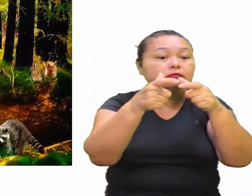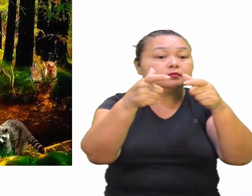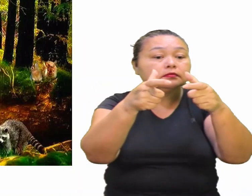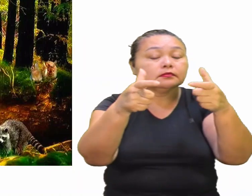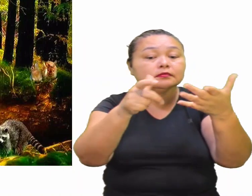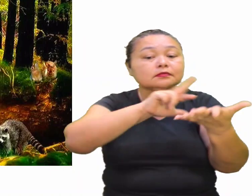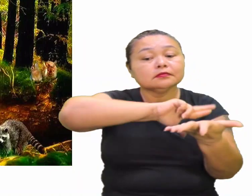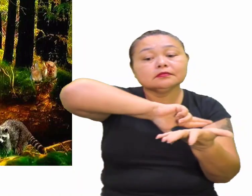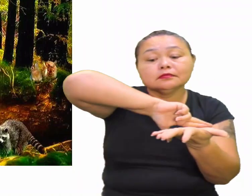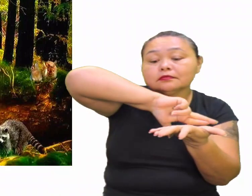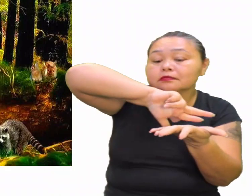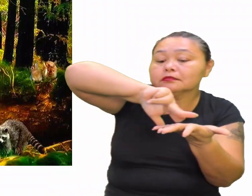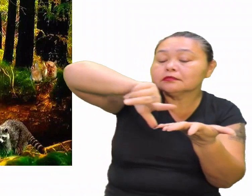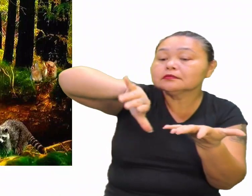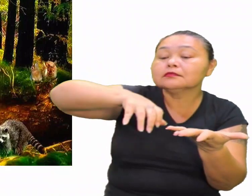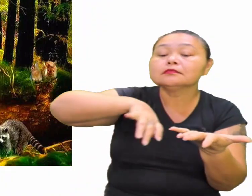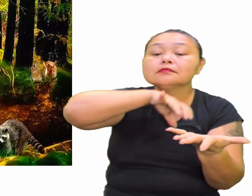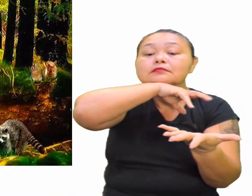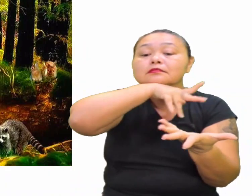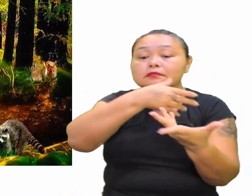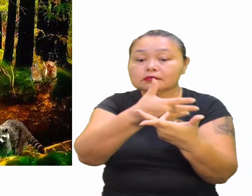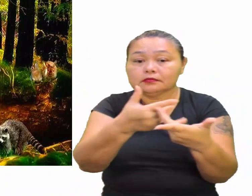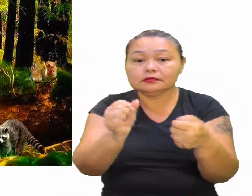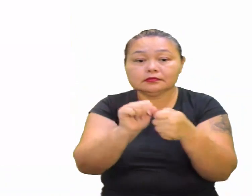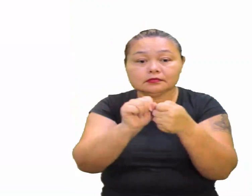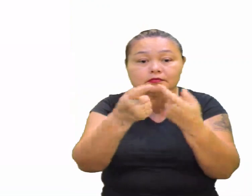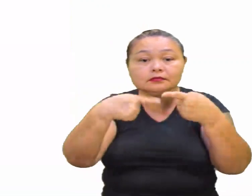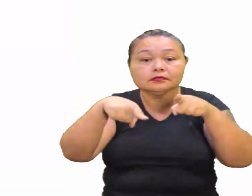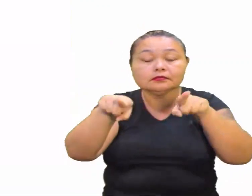na biodiversidade de espécies e na biomassa